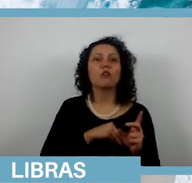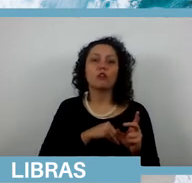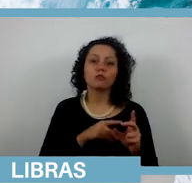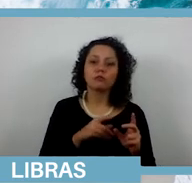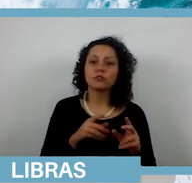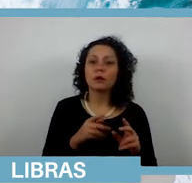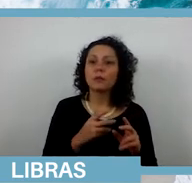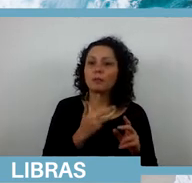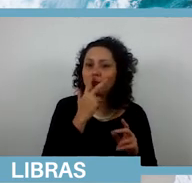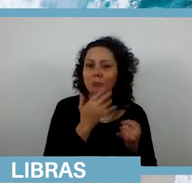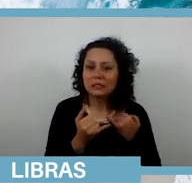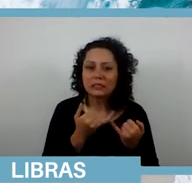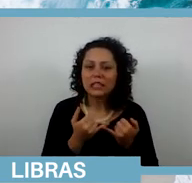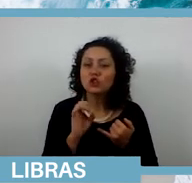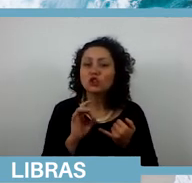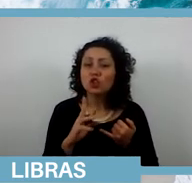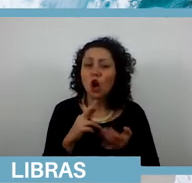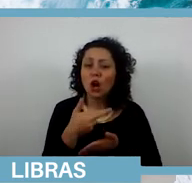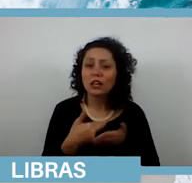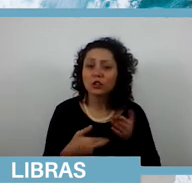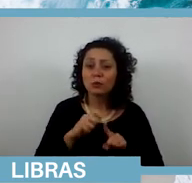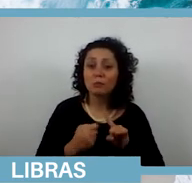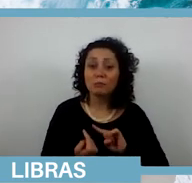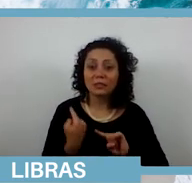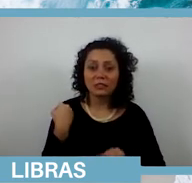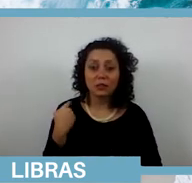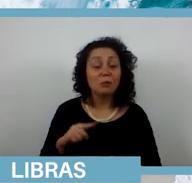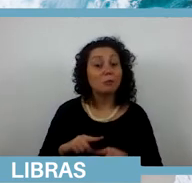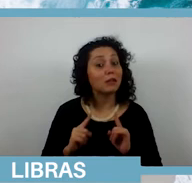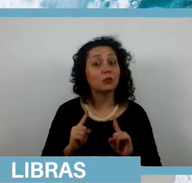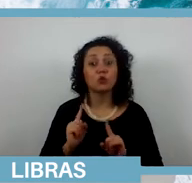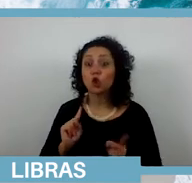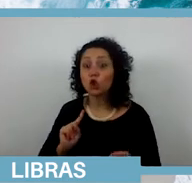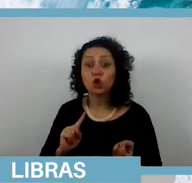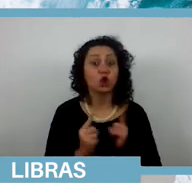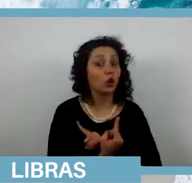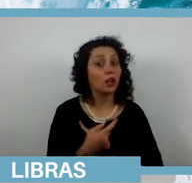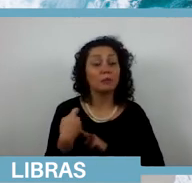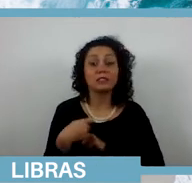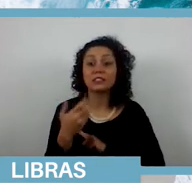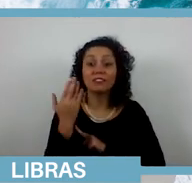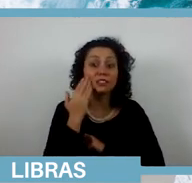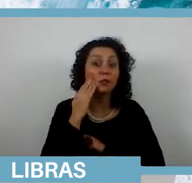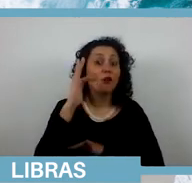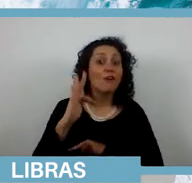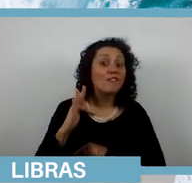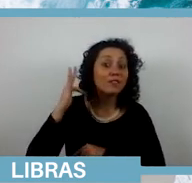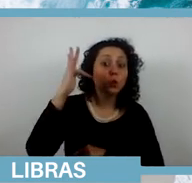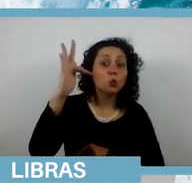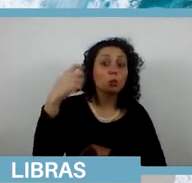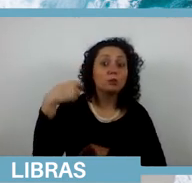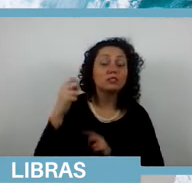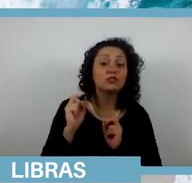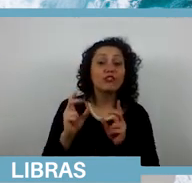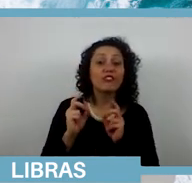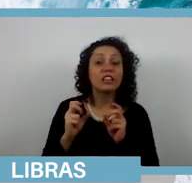mês passado. E eu passei a inverter isso e fazer um planejamento, de fato, né? Uma previsão de quanto eu preciso vender